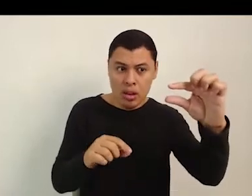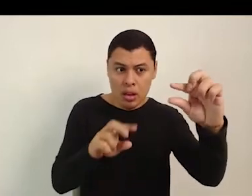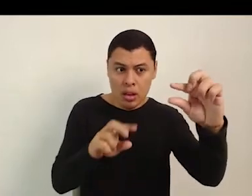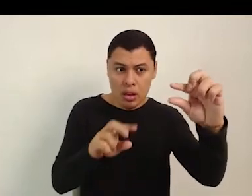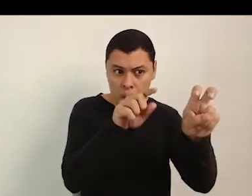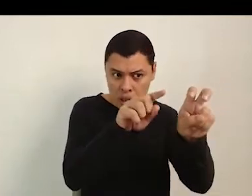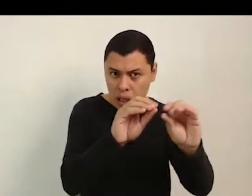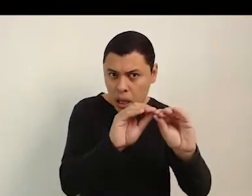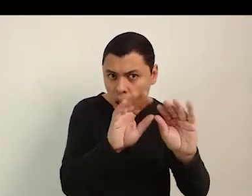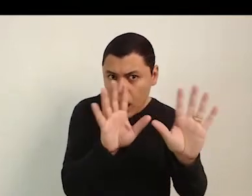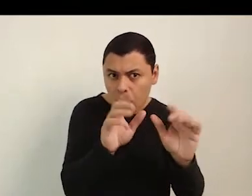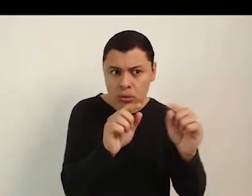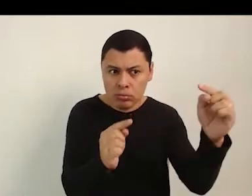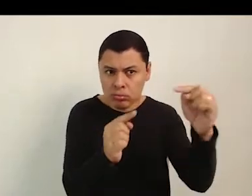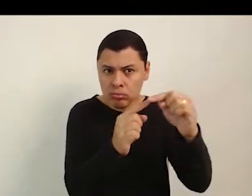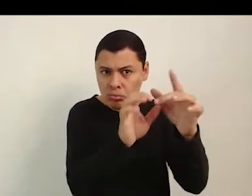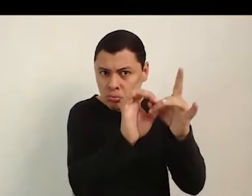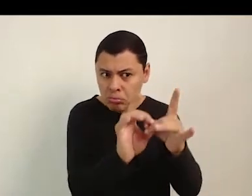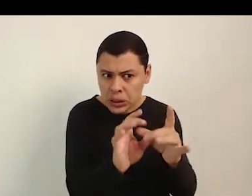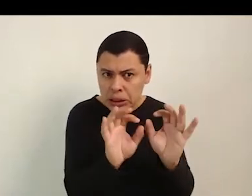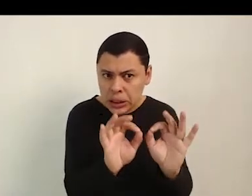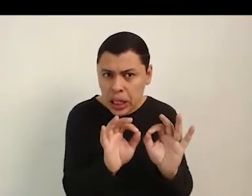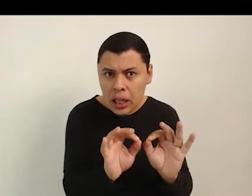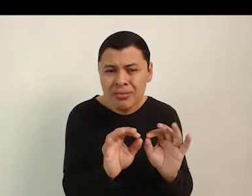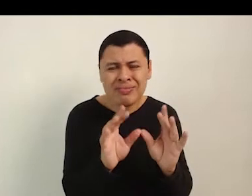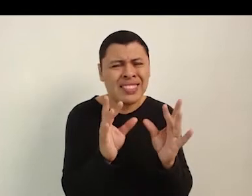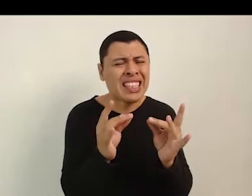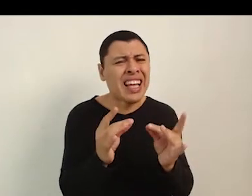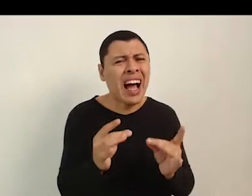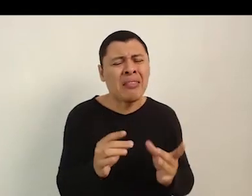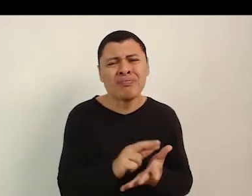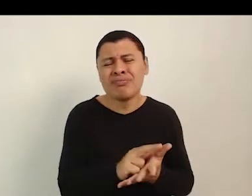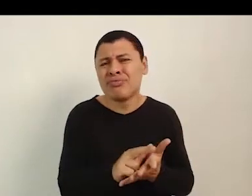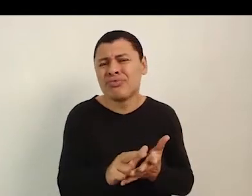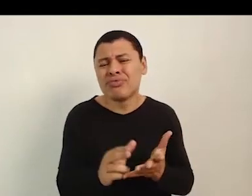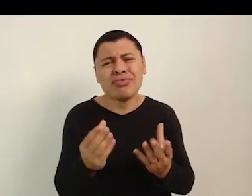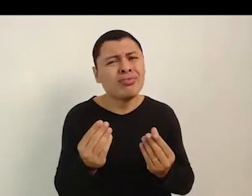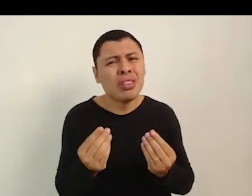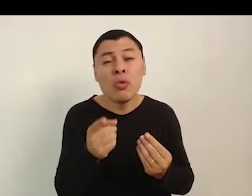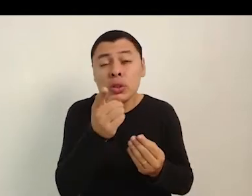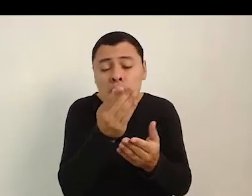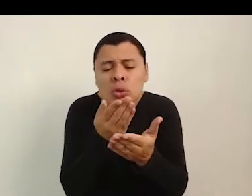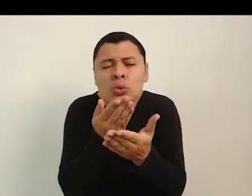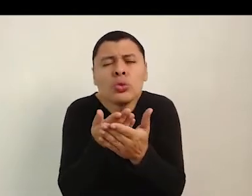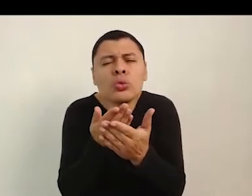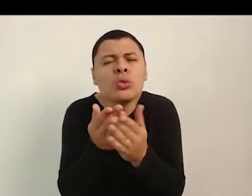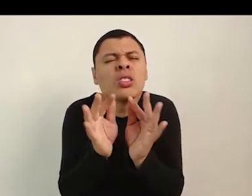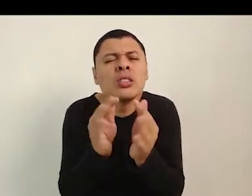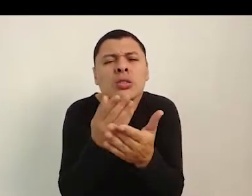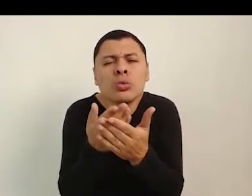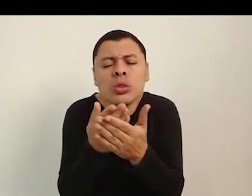ser imputada, e dentre tantos outros detalhes. Então a gente, assim, estudando um pouquinho só de acessibilidade, a gente